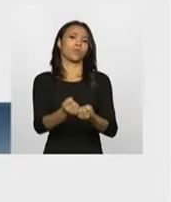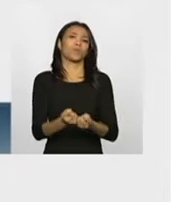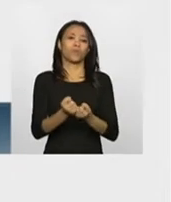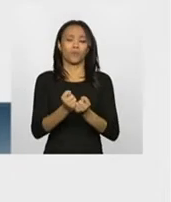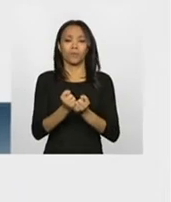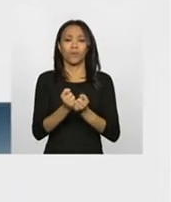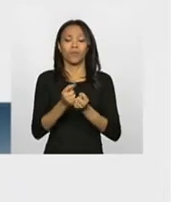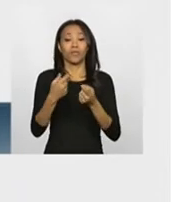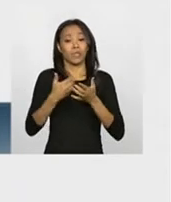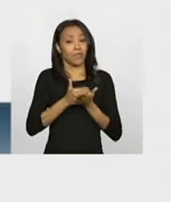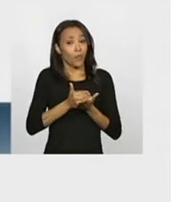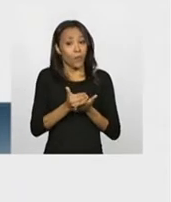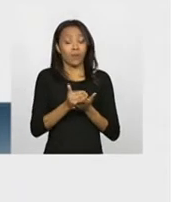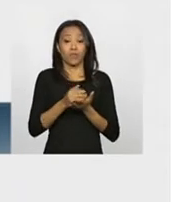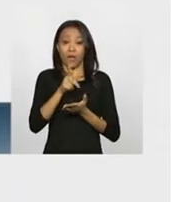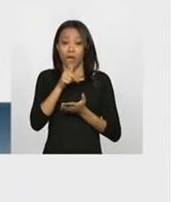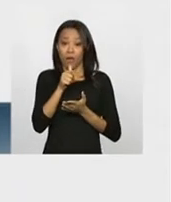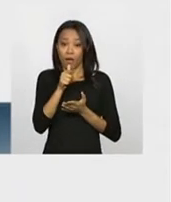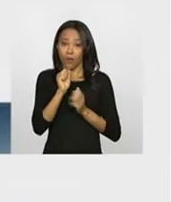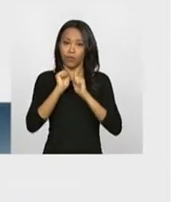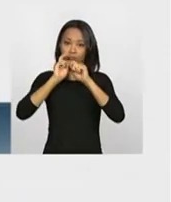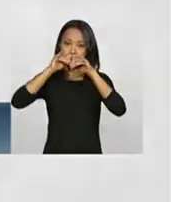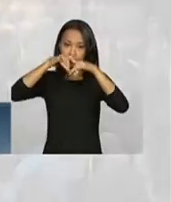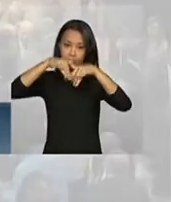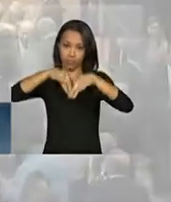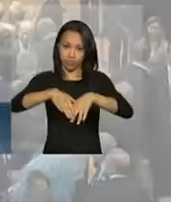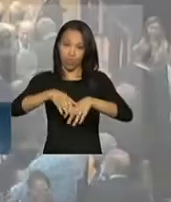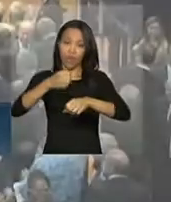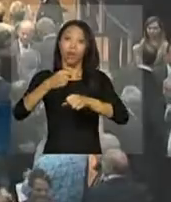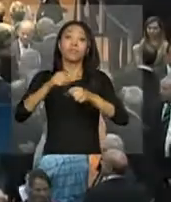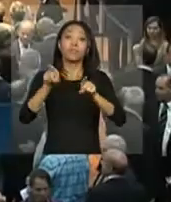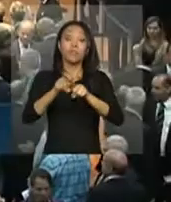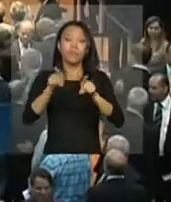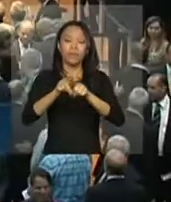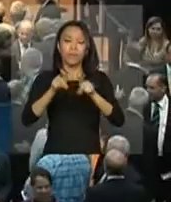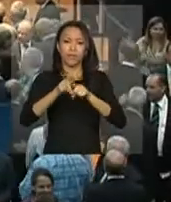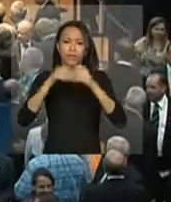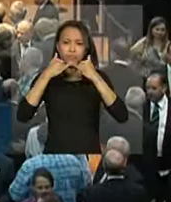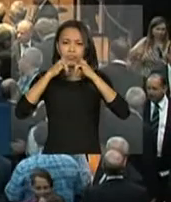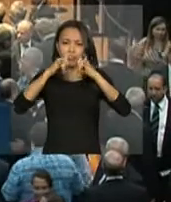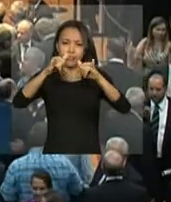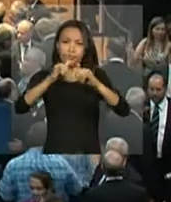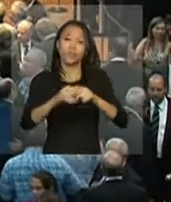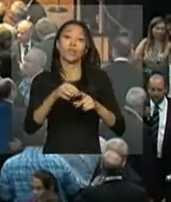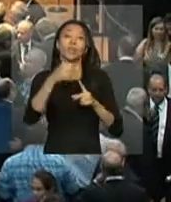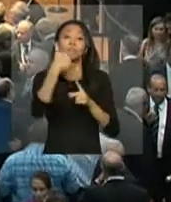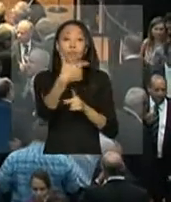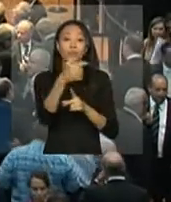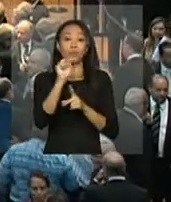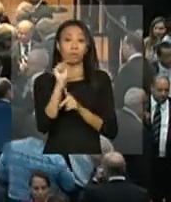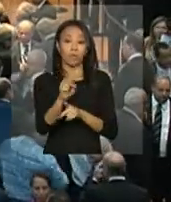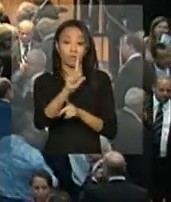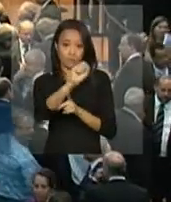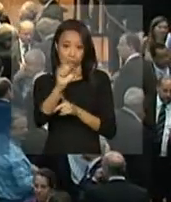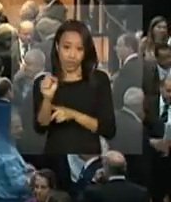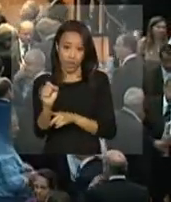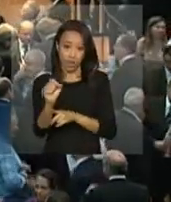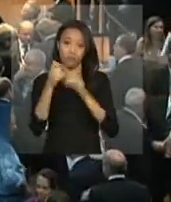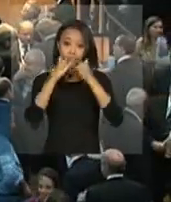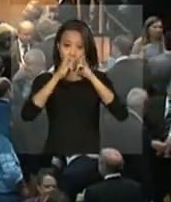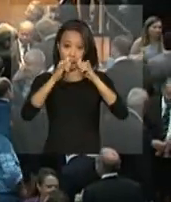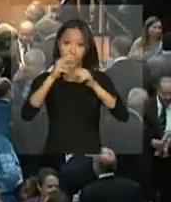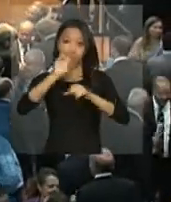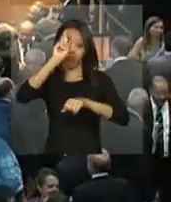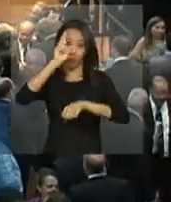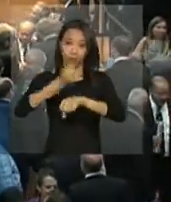seja da construção da linha de transmissão desses 2100 Km da linha de transmissão e